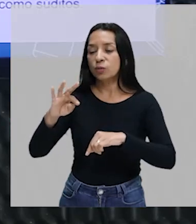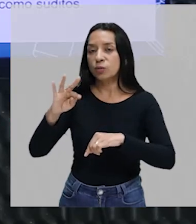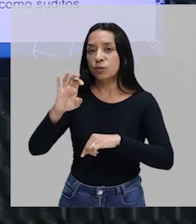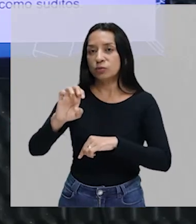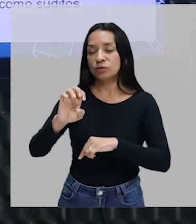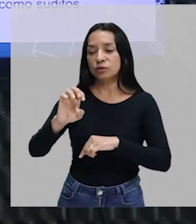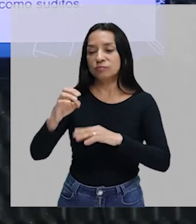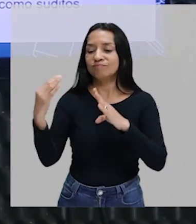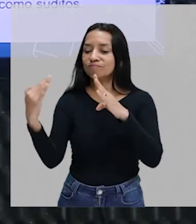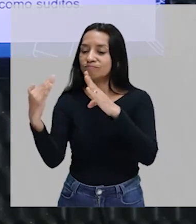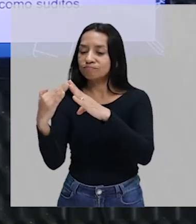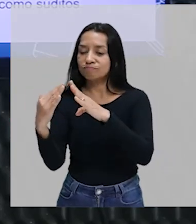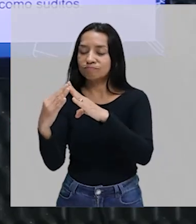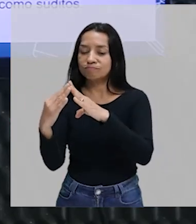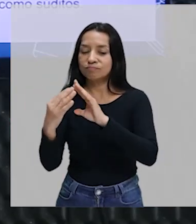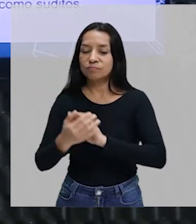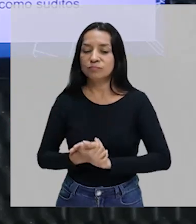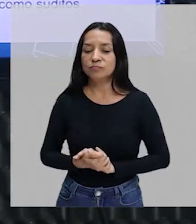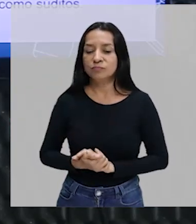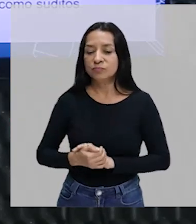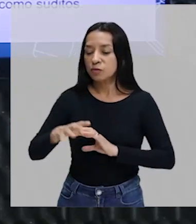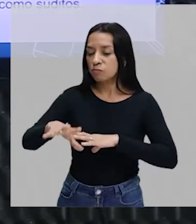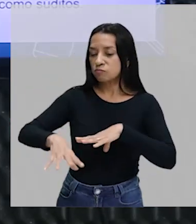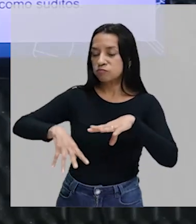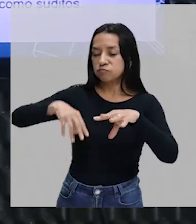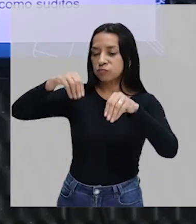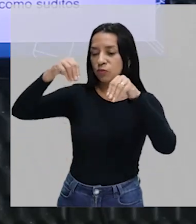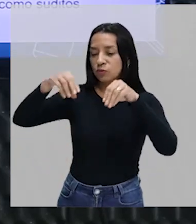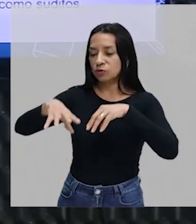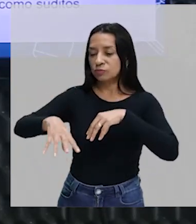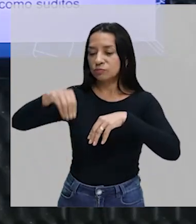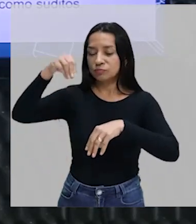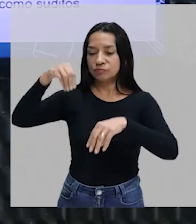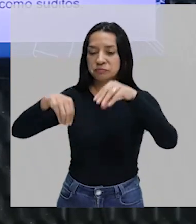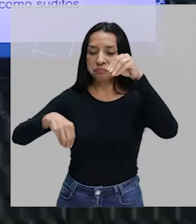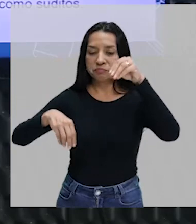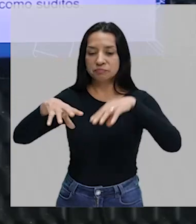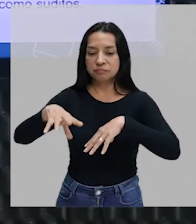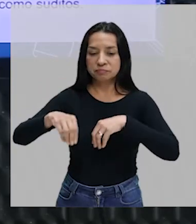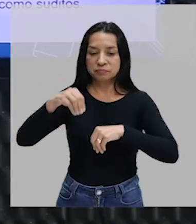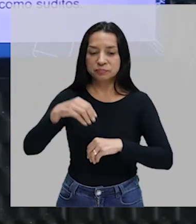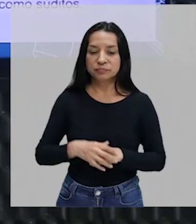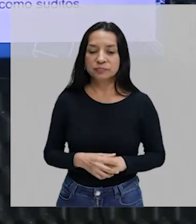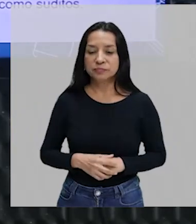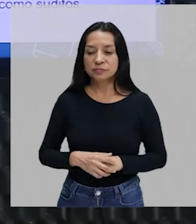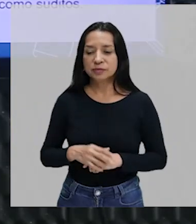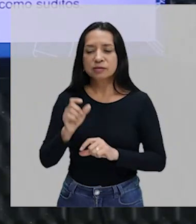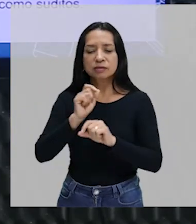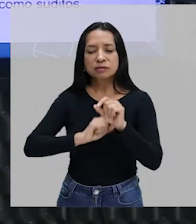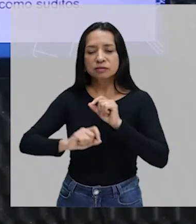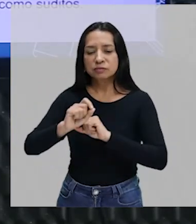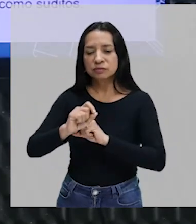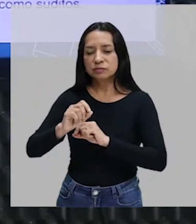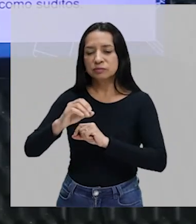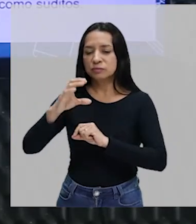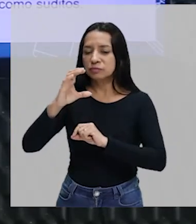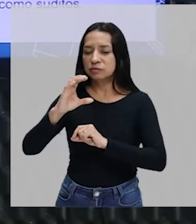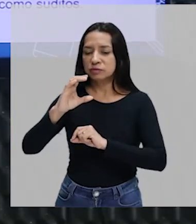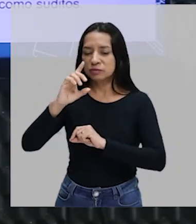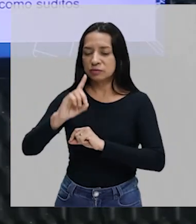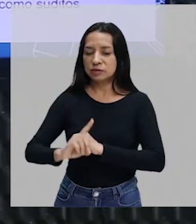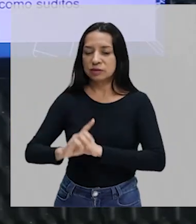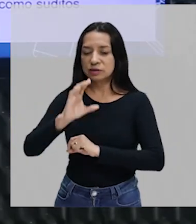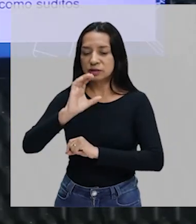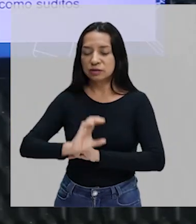chamados cidadãos, são chamados de súditos. São os súditos do rei, os súditos do imperador,